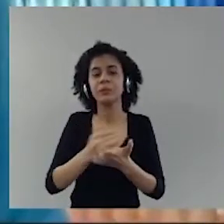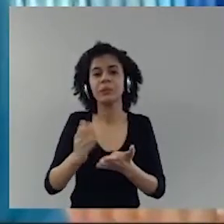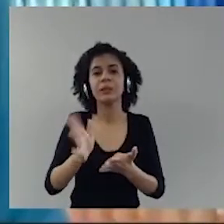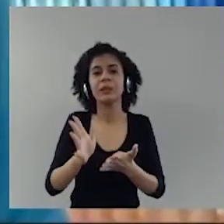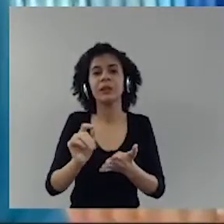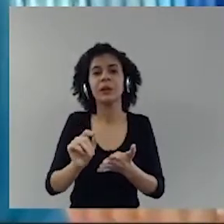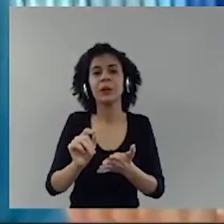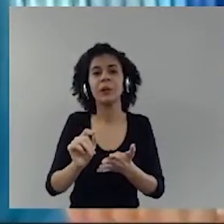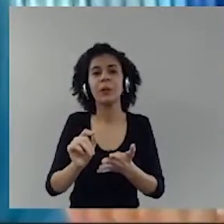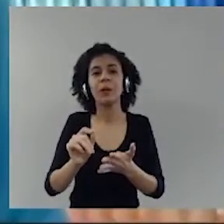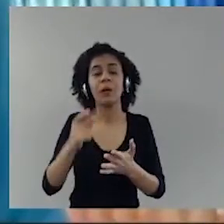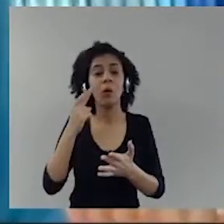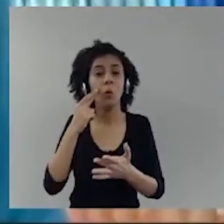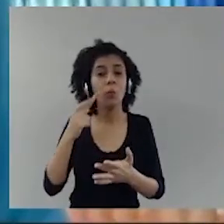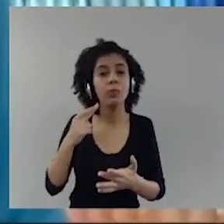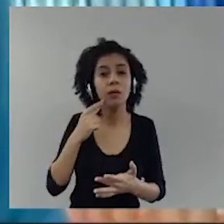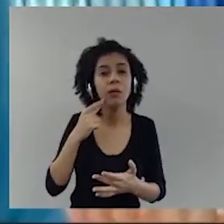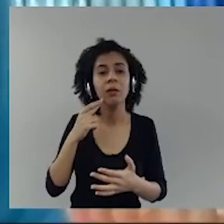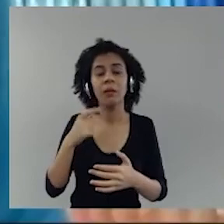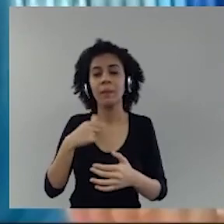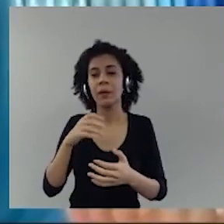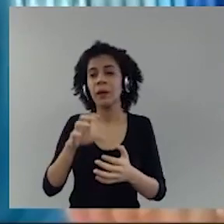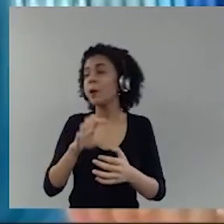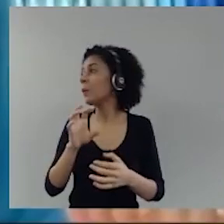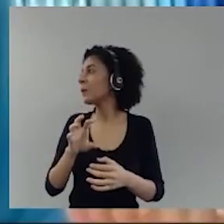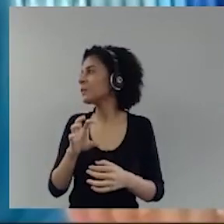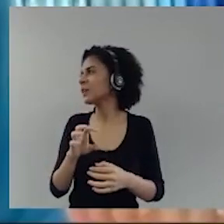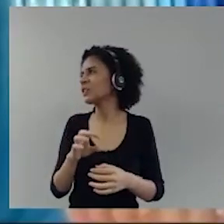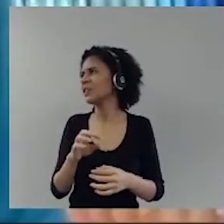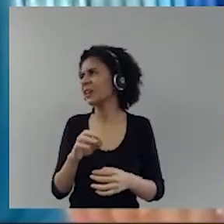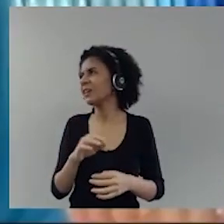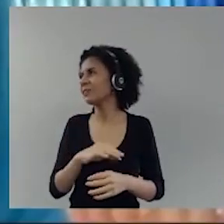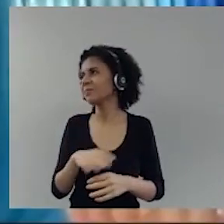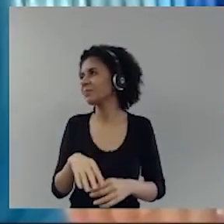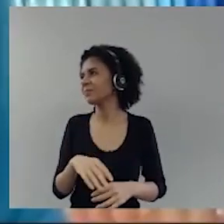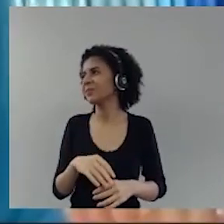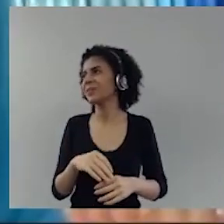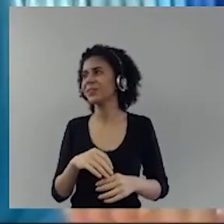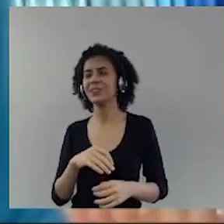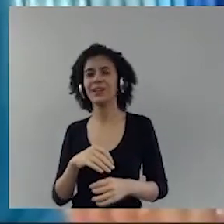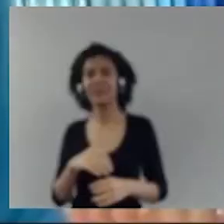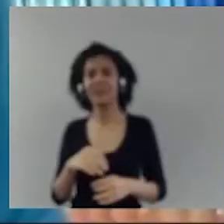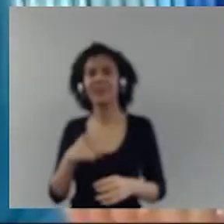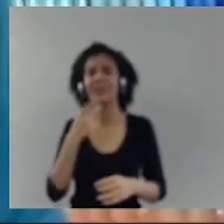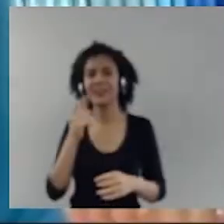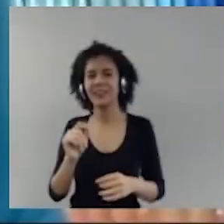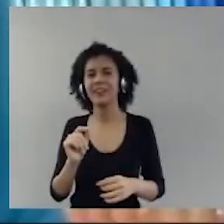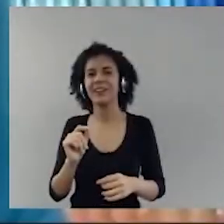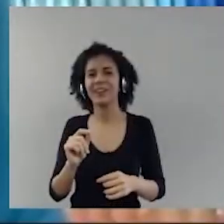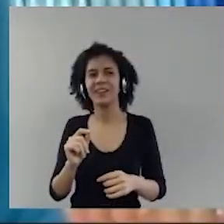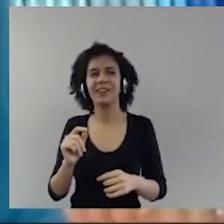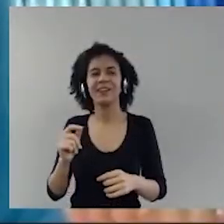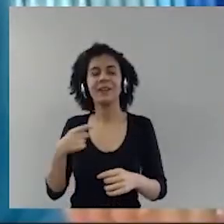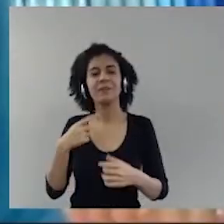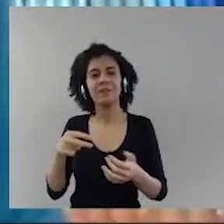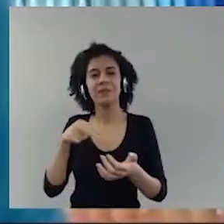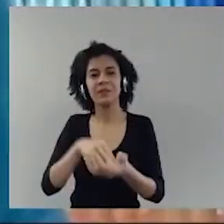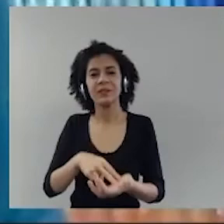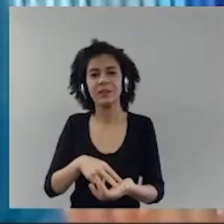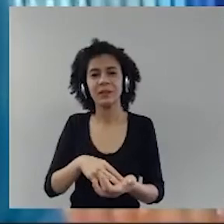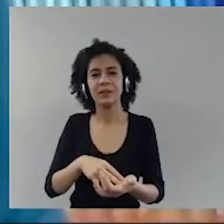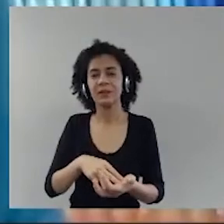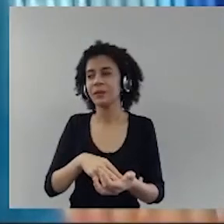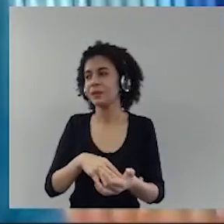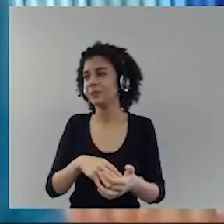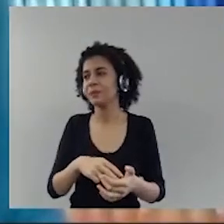seja em rondônia meu ditado ou seja lá no distrito federal poder está pessoalmente com vocês e